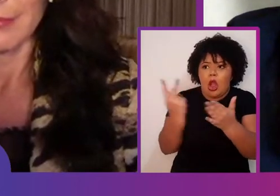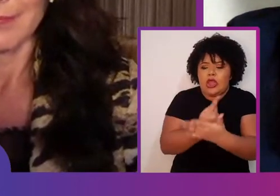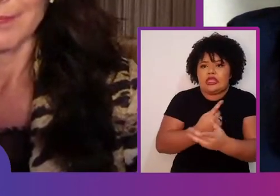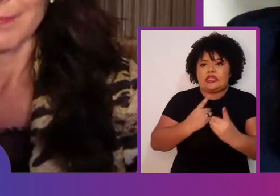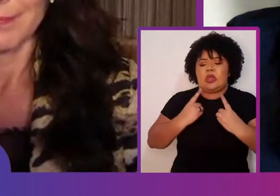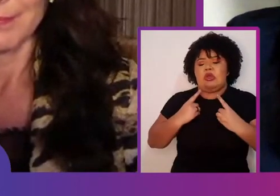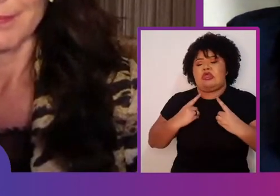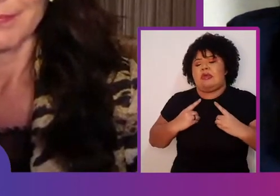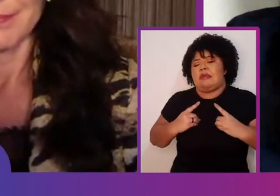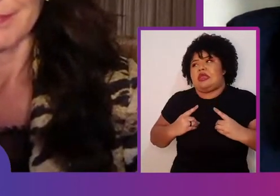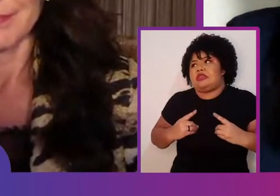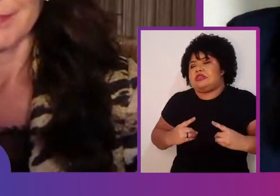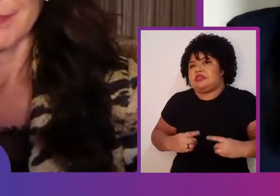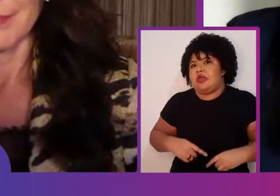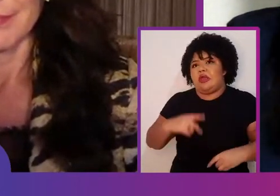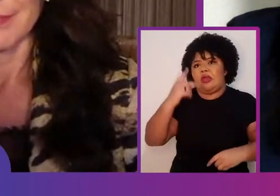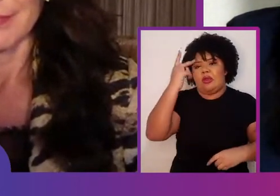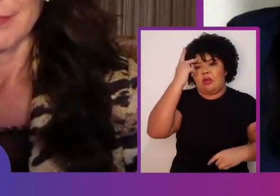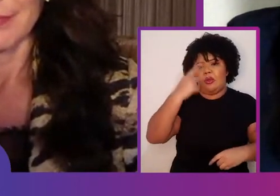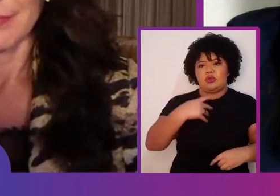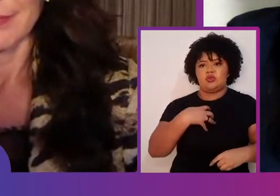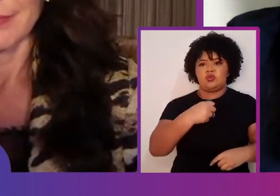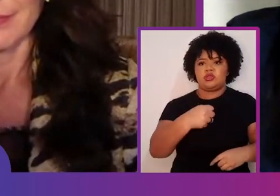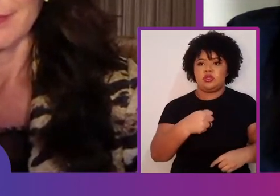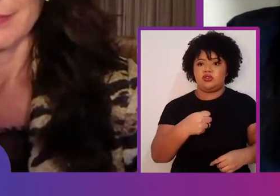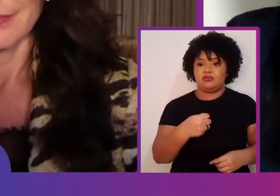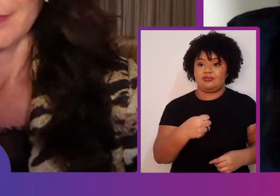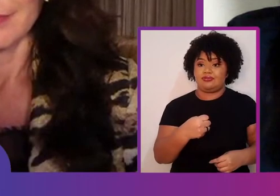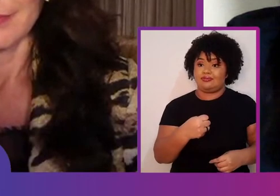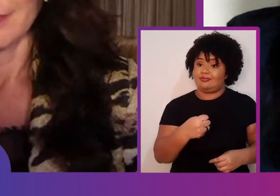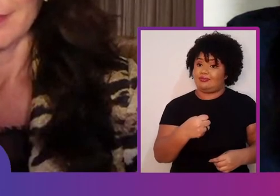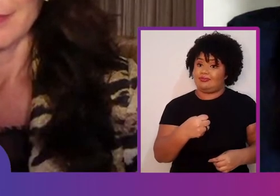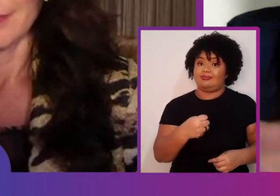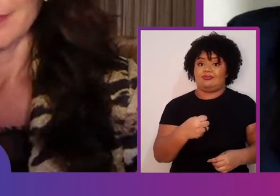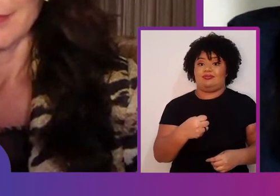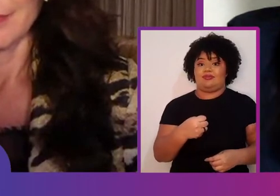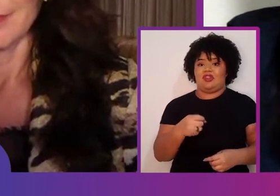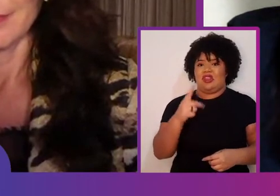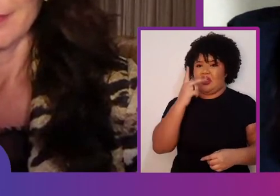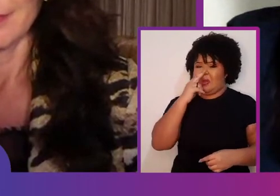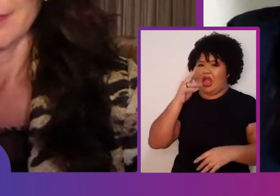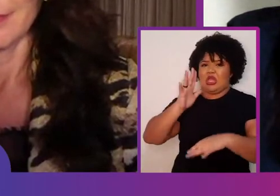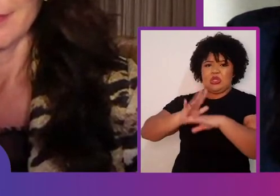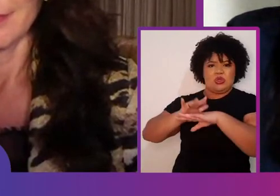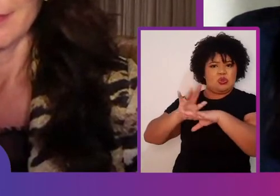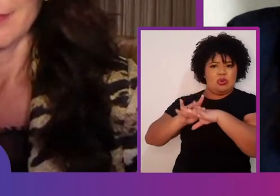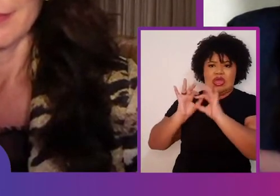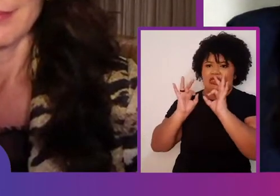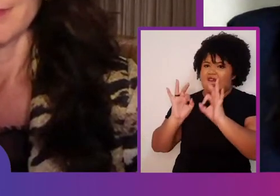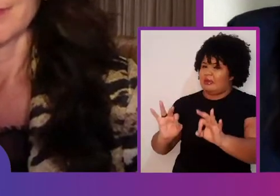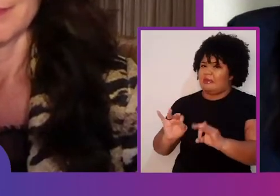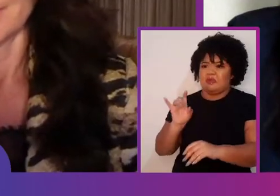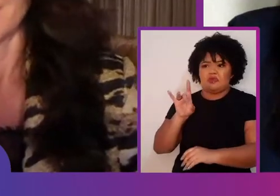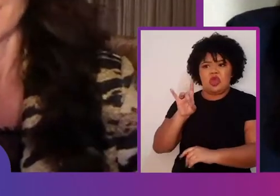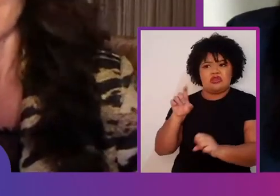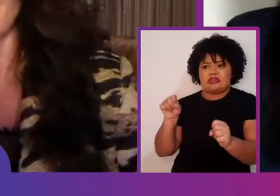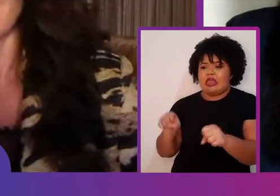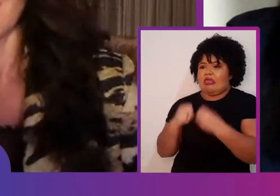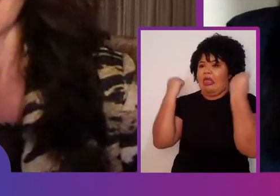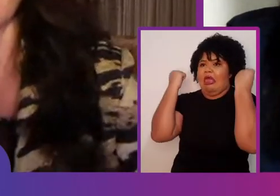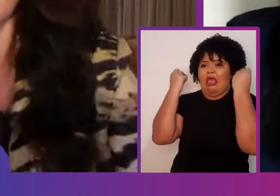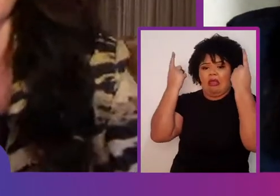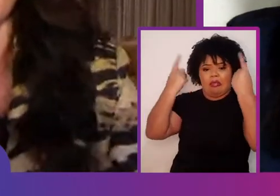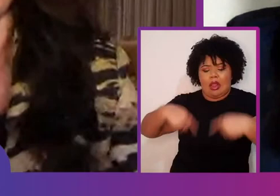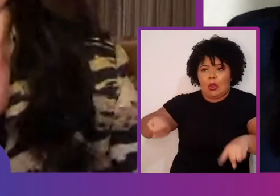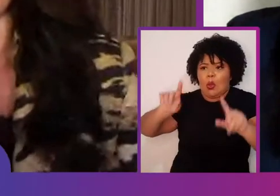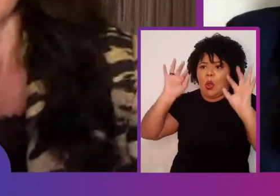se suicidou. Imagine, só pode ser uma doença mesmo, quebrou alguma coisa nele, porque como é que você vai